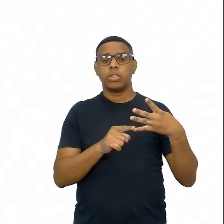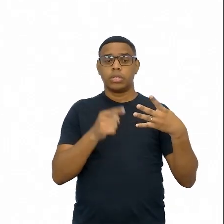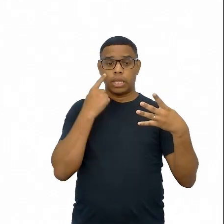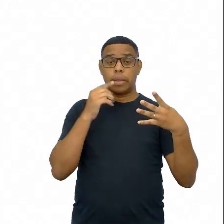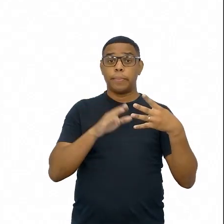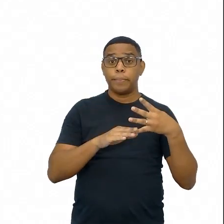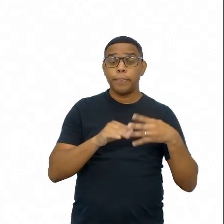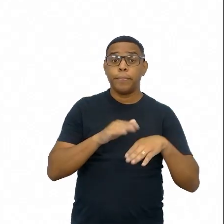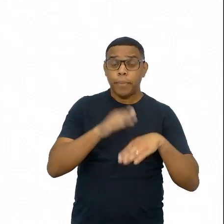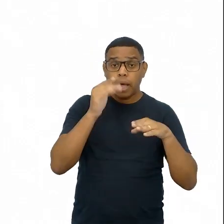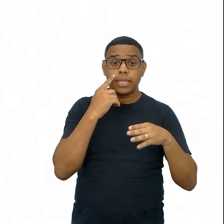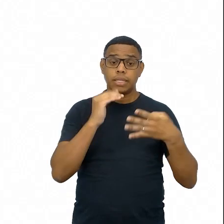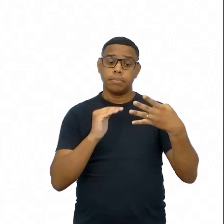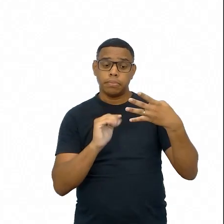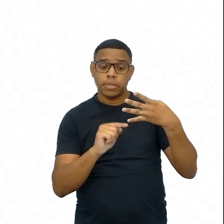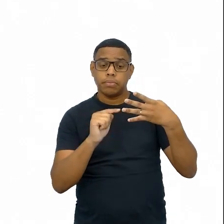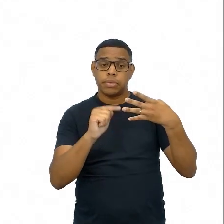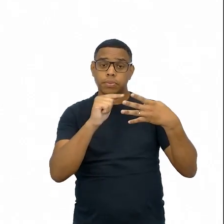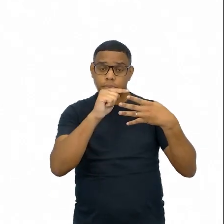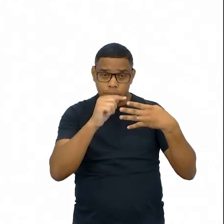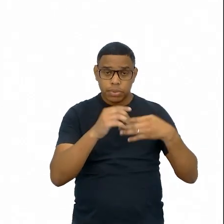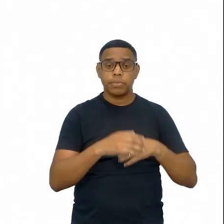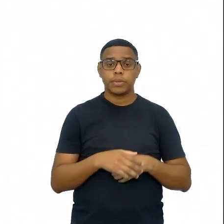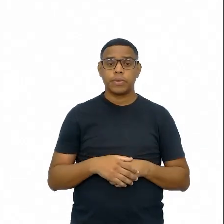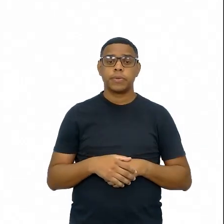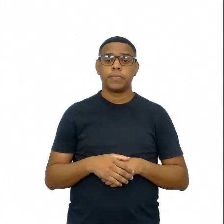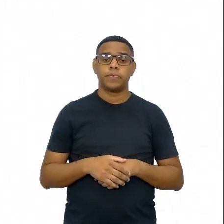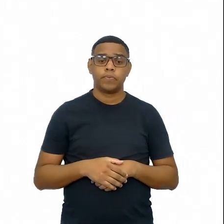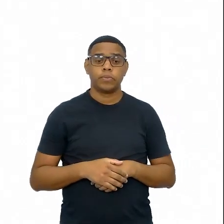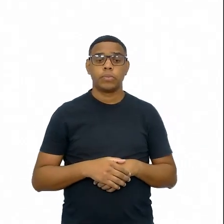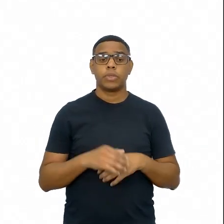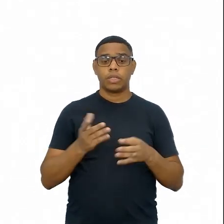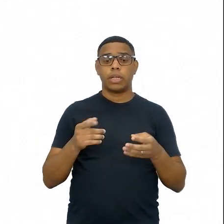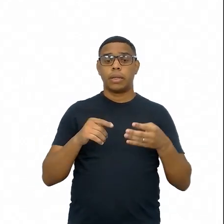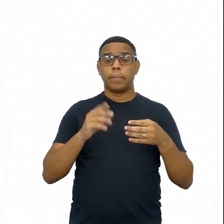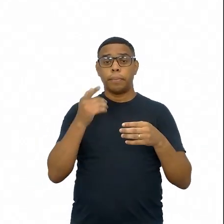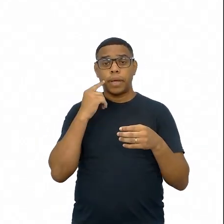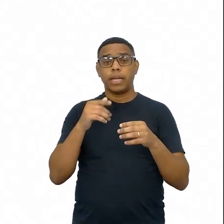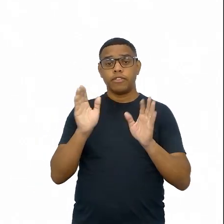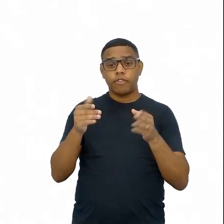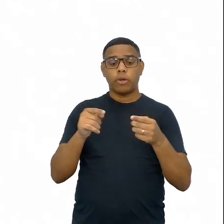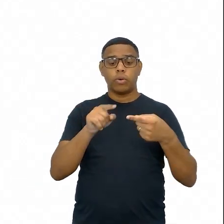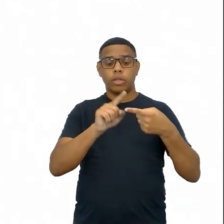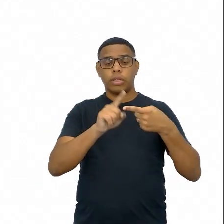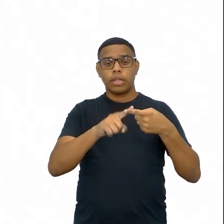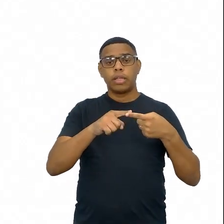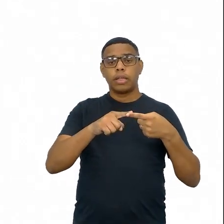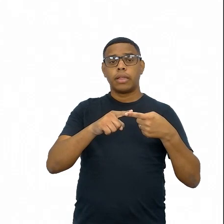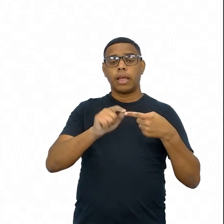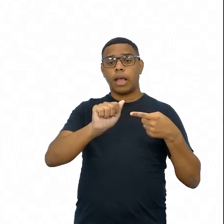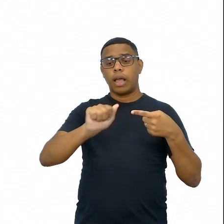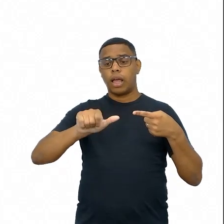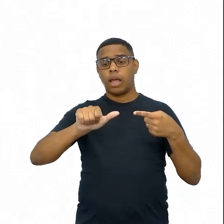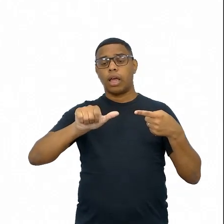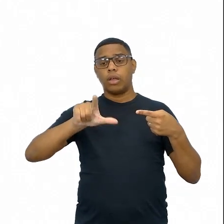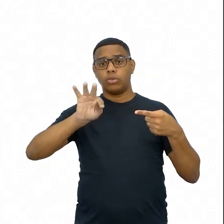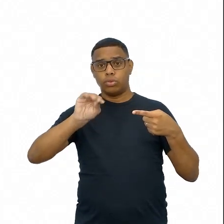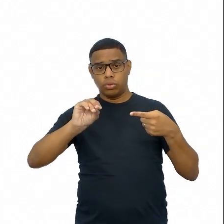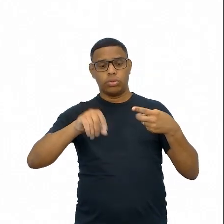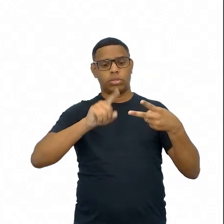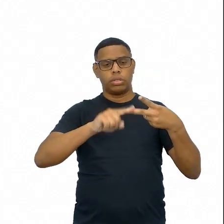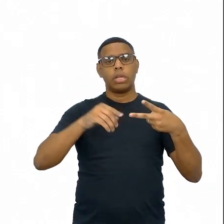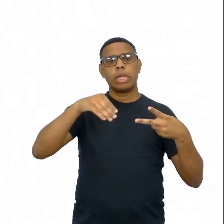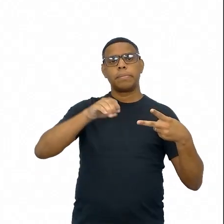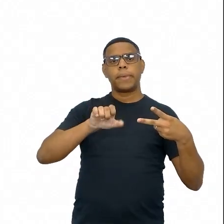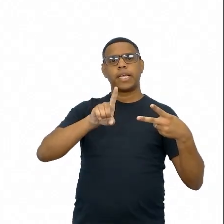concentração aqui dos níveis, né? No caso do médio e do alto aqui, certo? Então, isso aqui